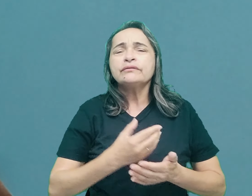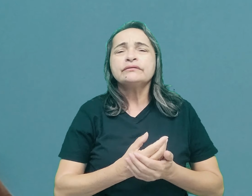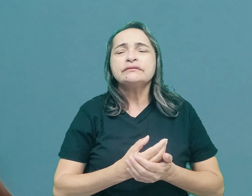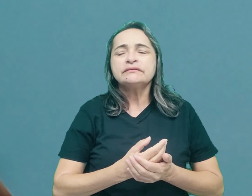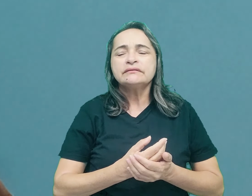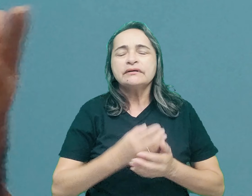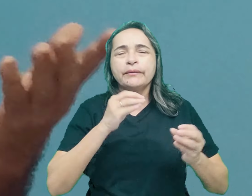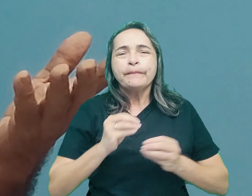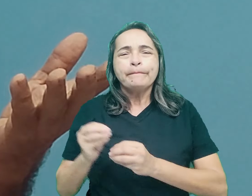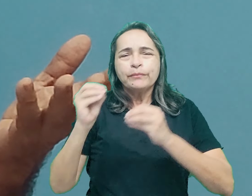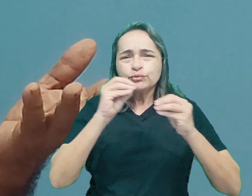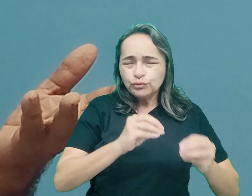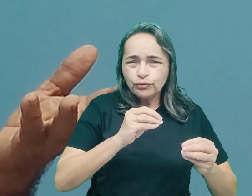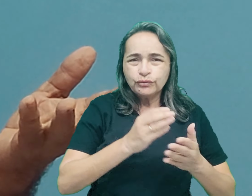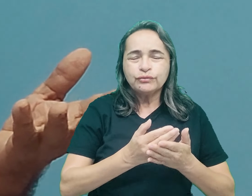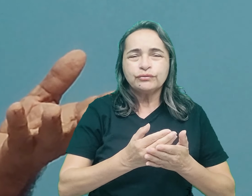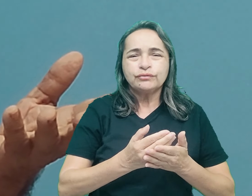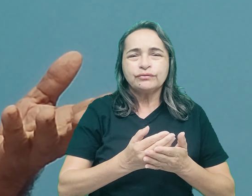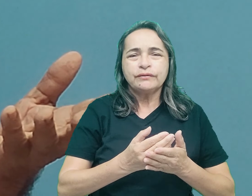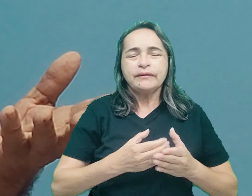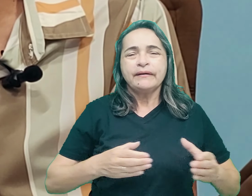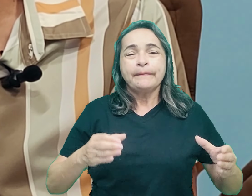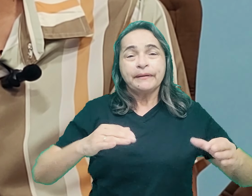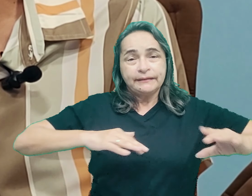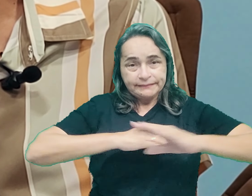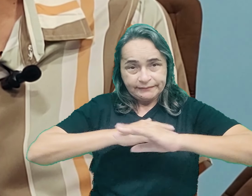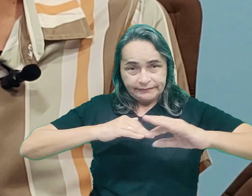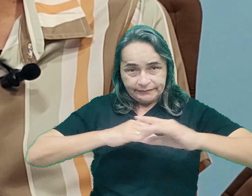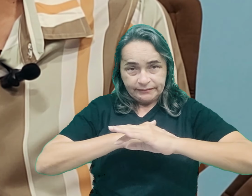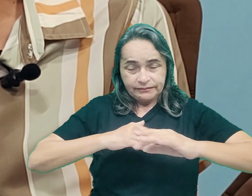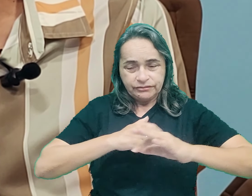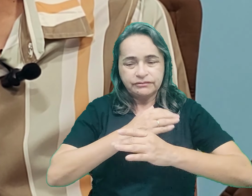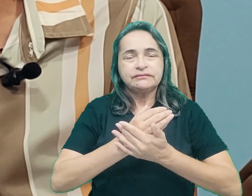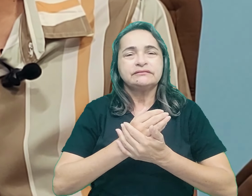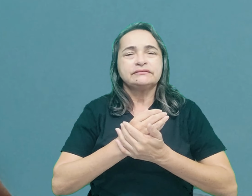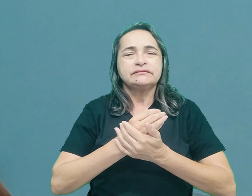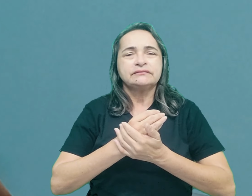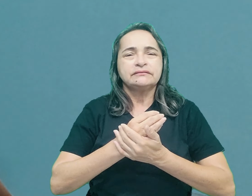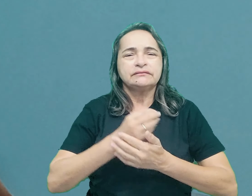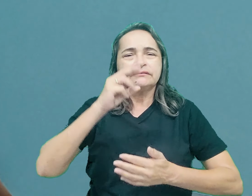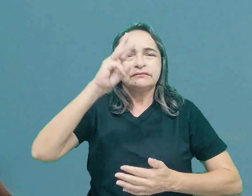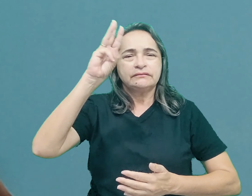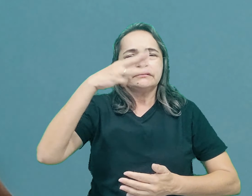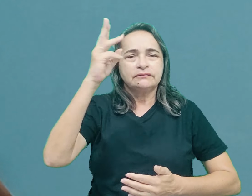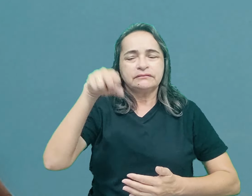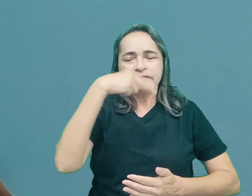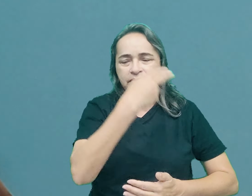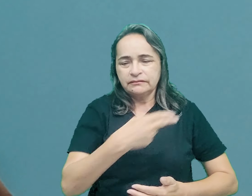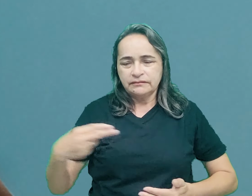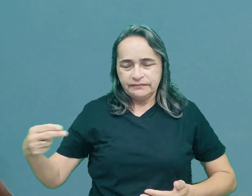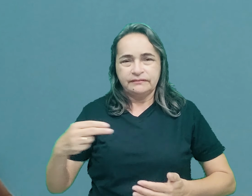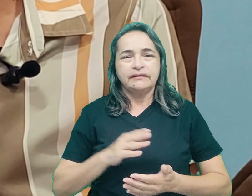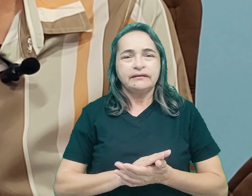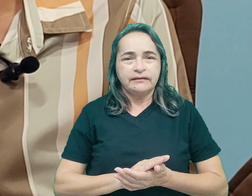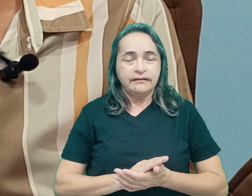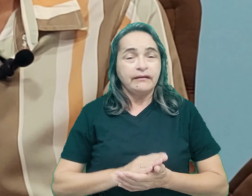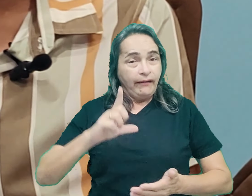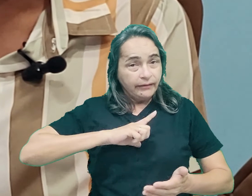para a cidade, é nova de 1925. A gente tem um documento, o discurso de inauguração da